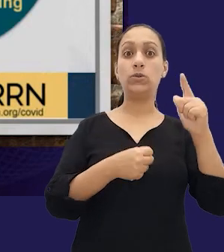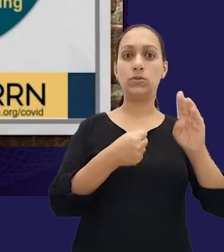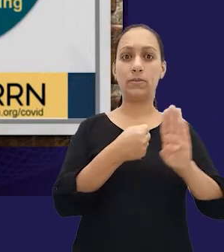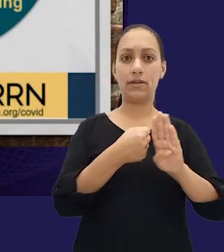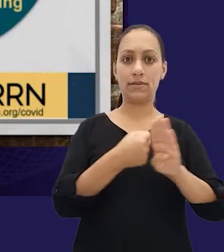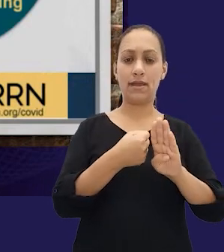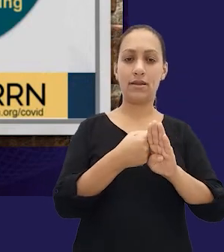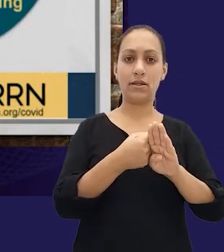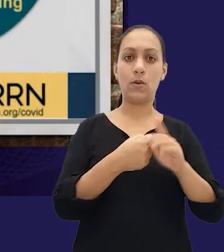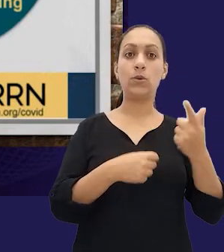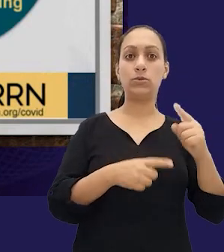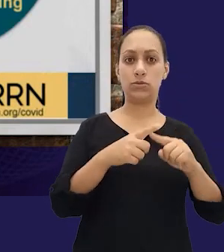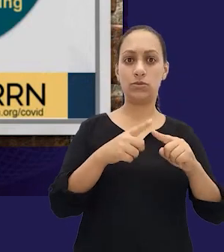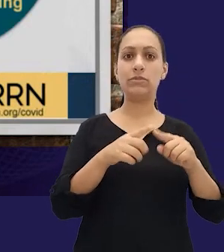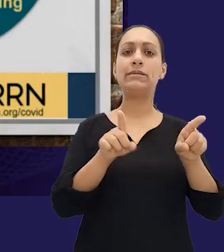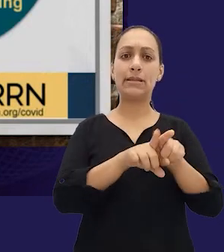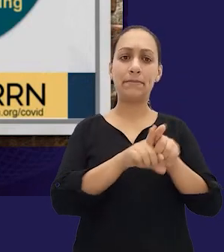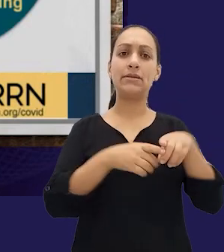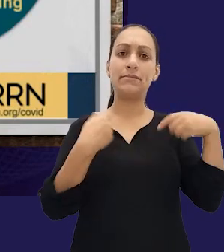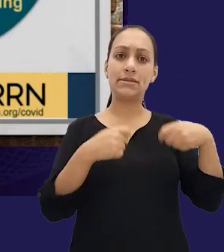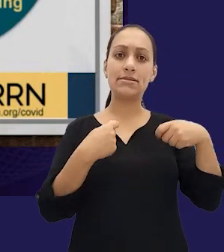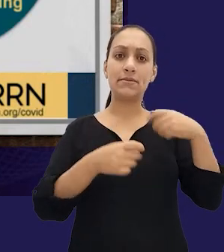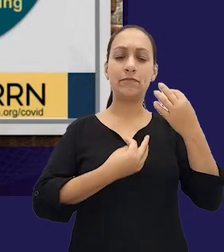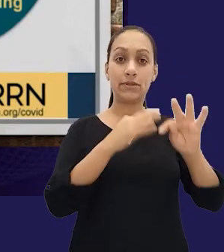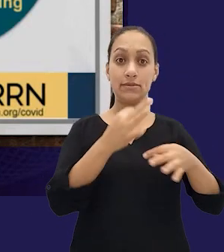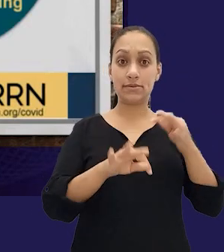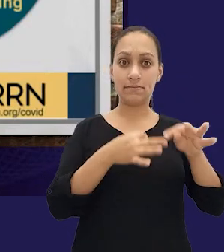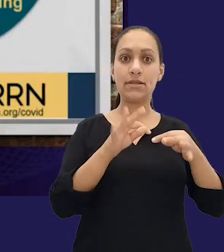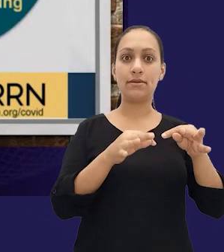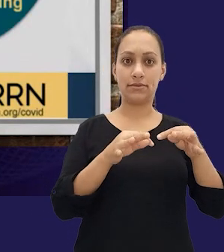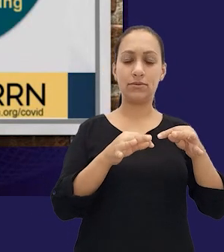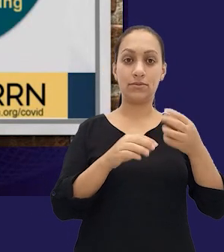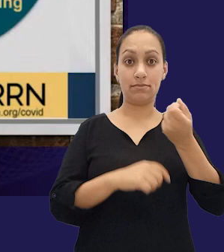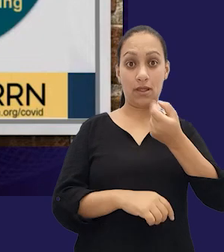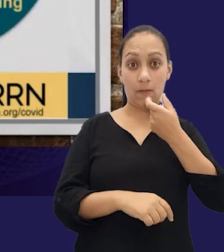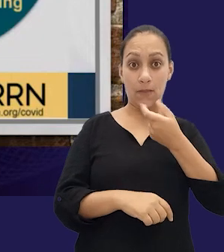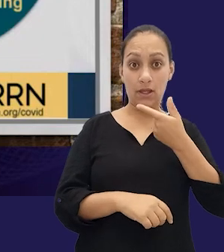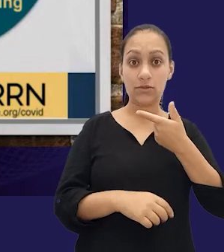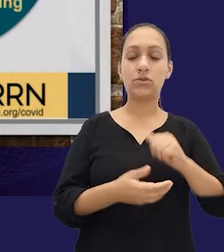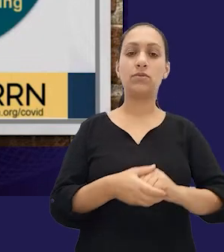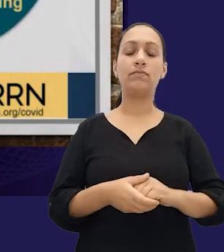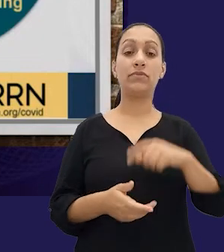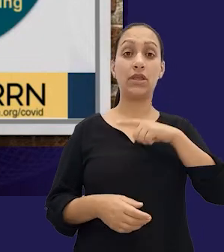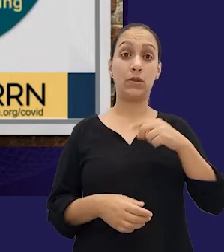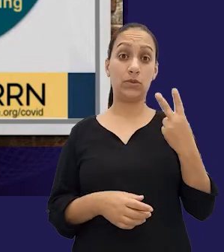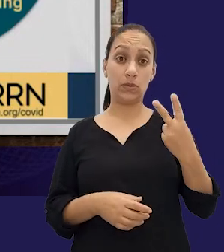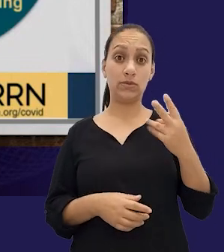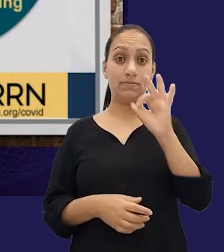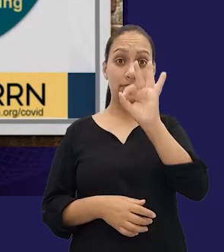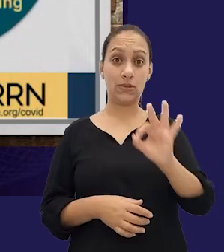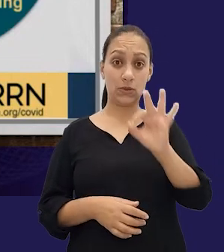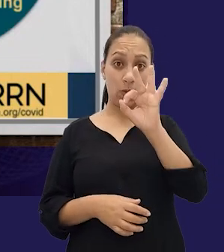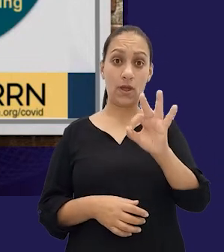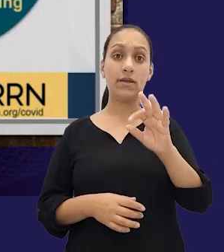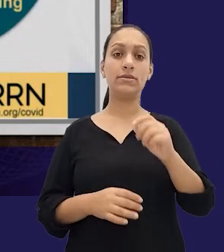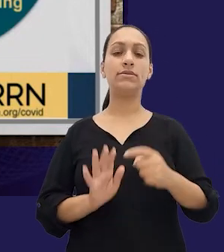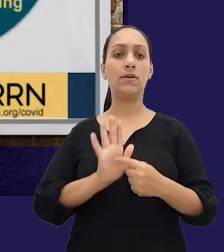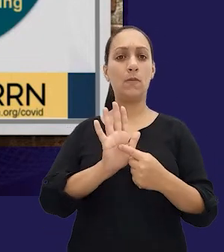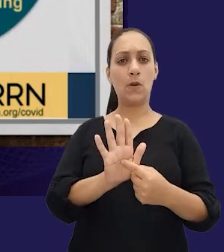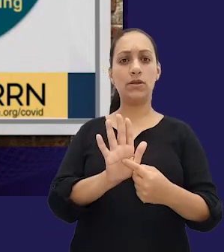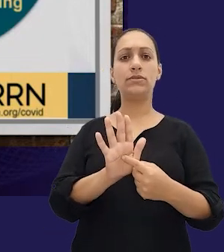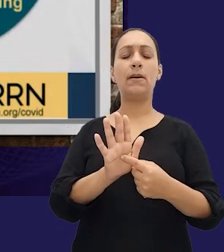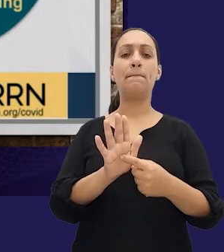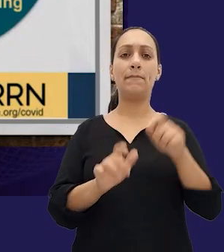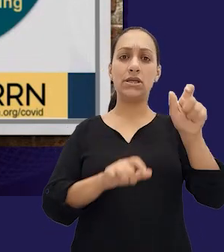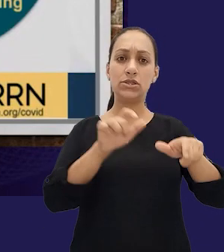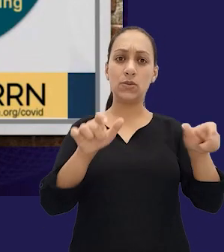seja, precisavam também de tratamento antimicrobiano, tá? Então, nós temos esses dois percentuais aqui, que são de pacientes